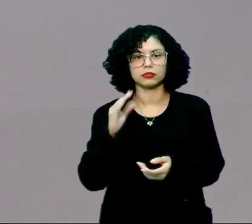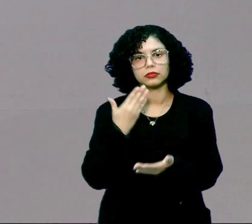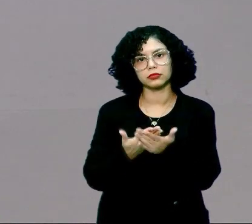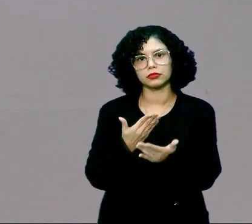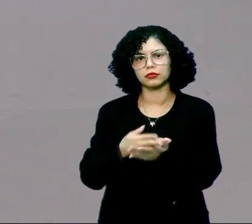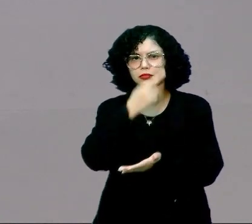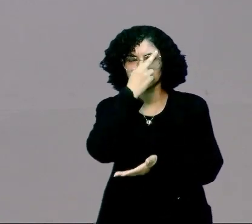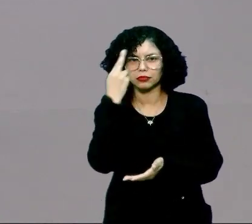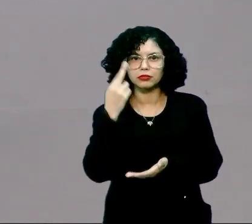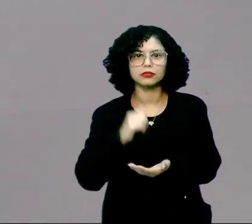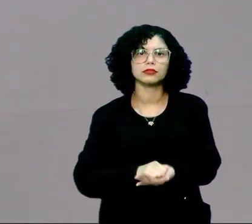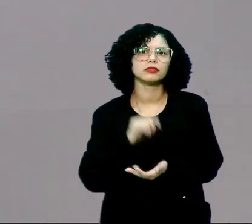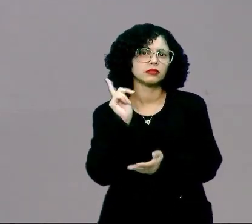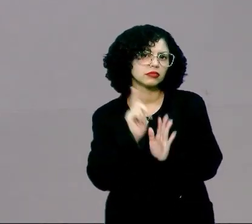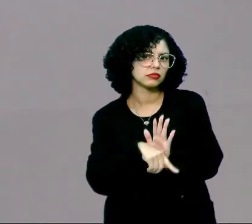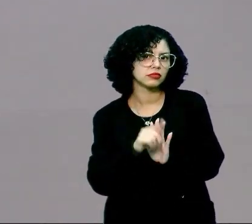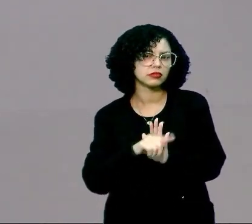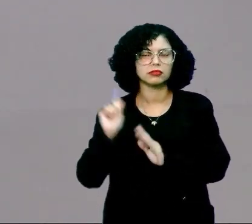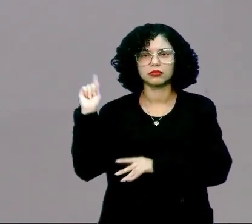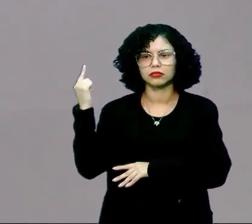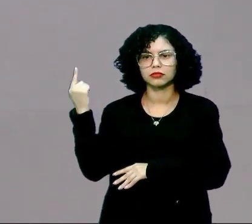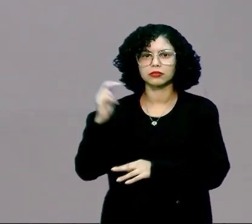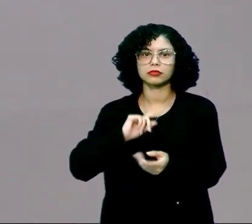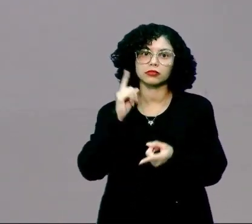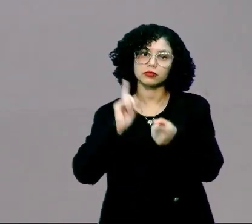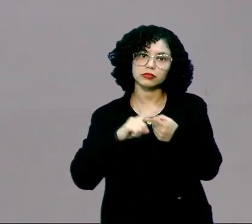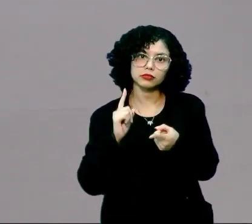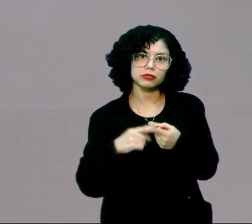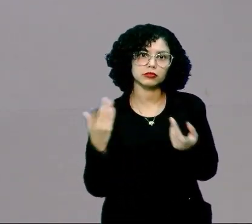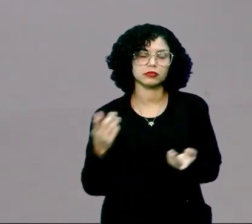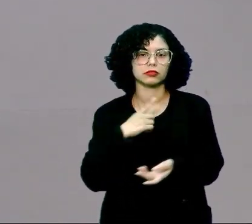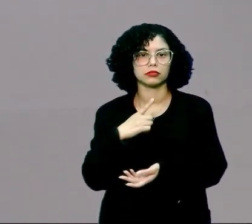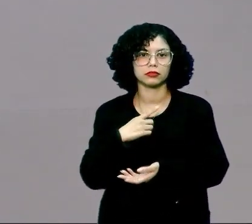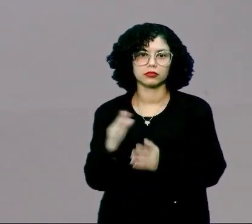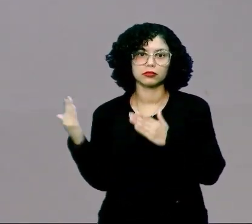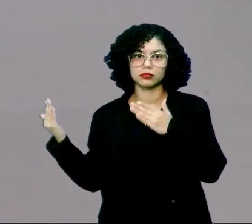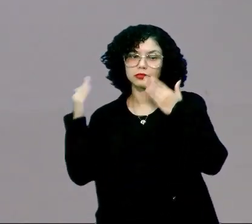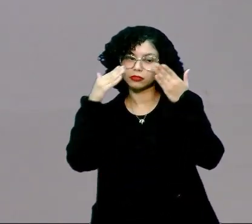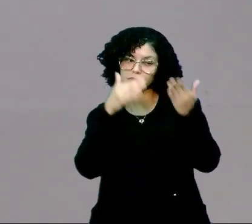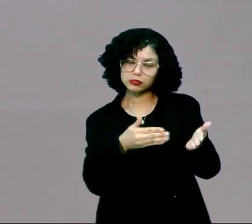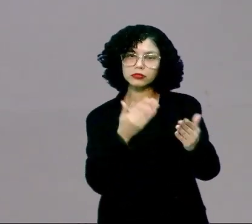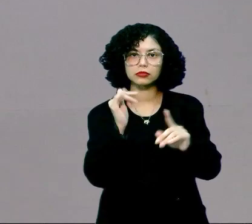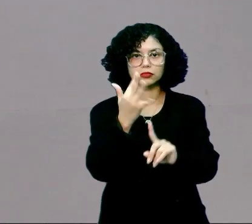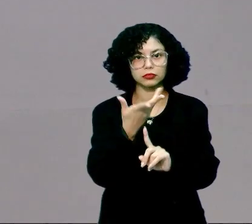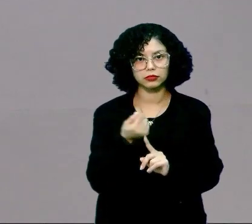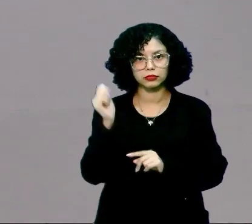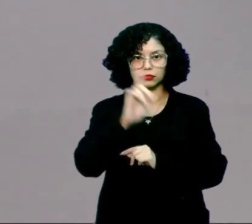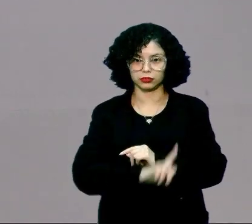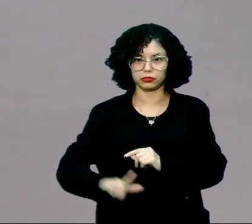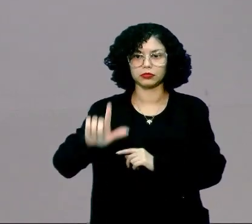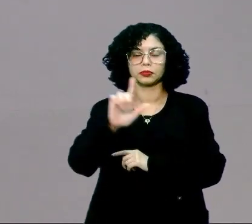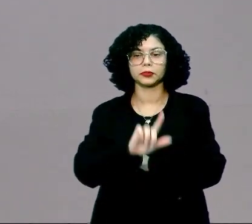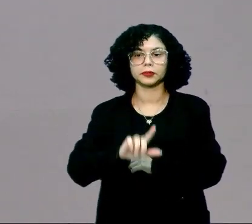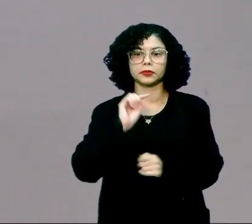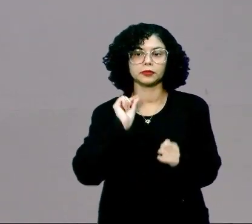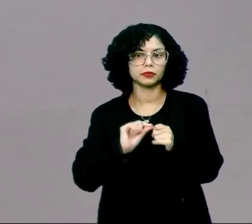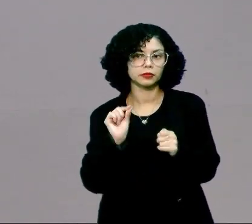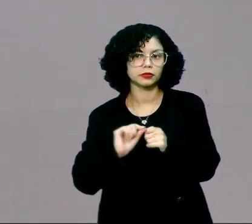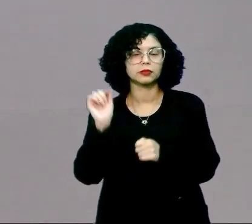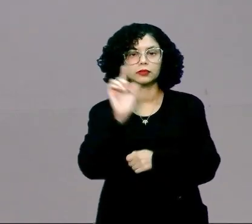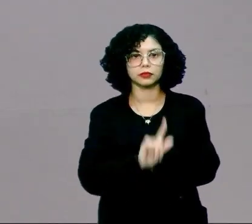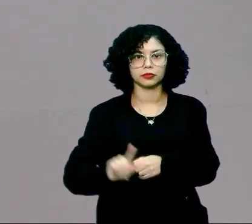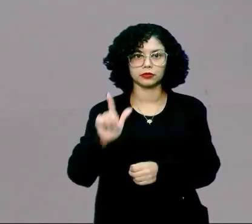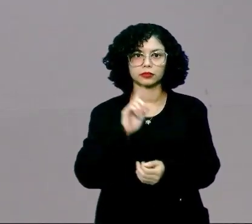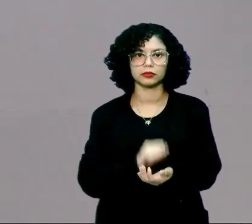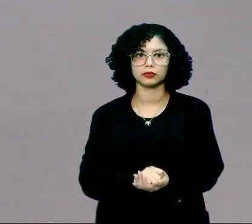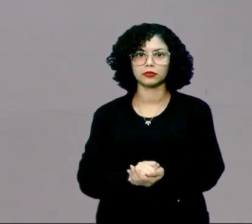estudo história, geografia. Então, aqui a gente tem aí o foco na arte literária, quer dizer, no fazer literário,